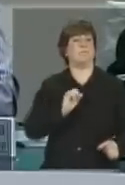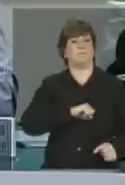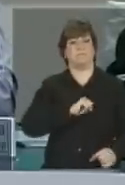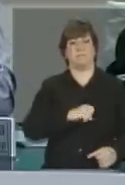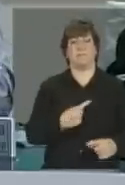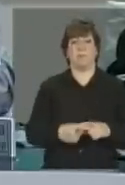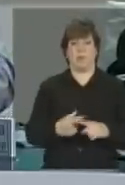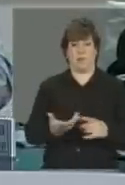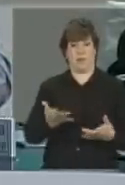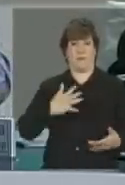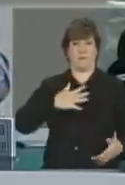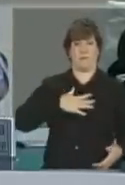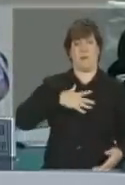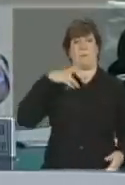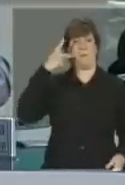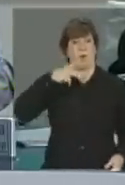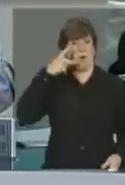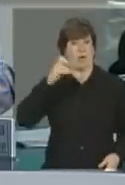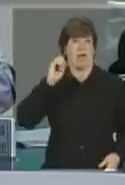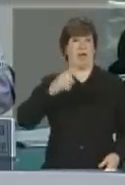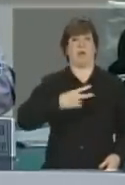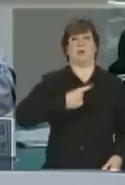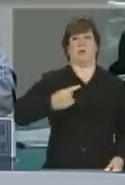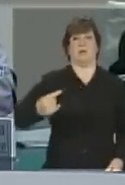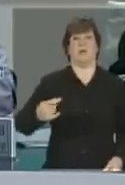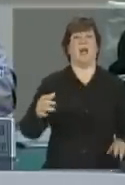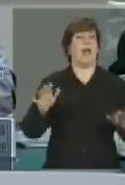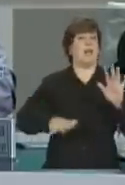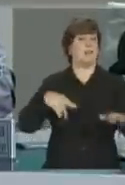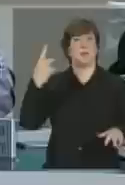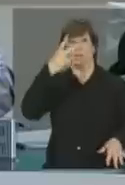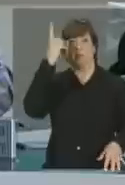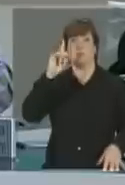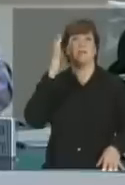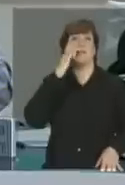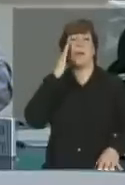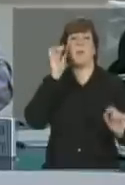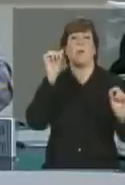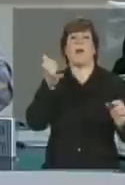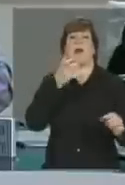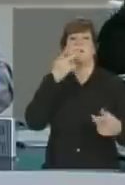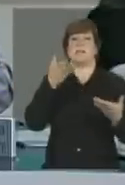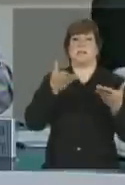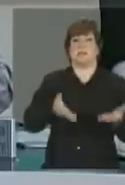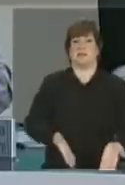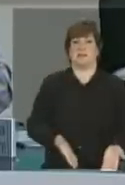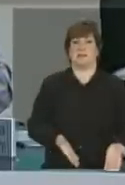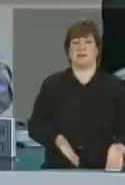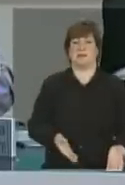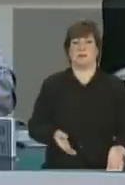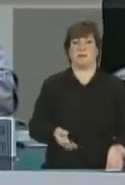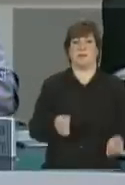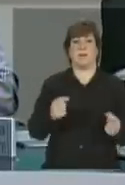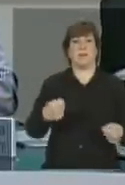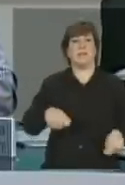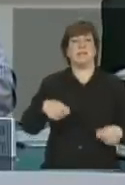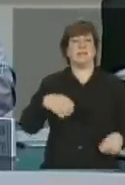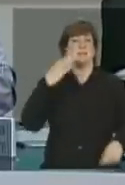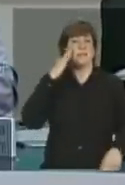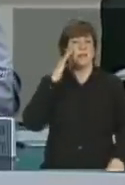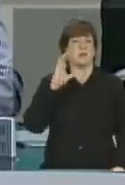sustentável. As pessoas sequer sabem, muitas vezes, o que significa isso. As pessoas não traduzem isso em custos sociais, econômicos e